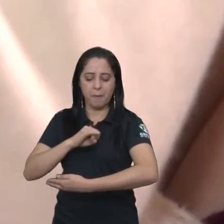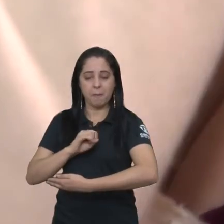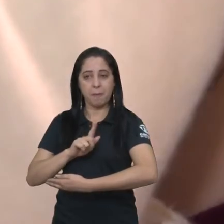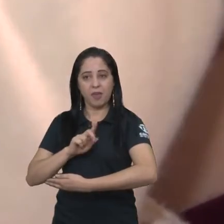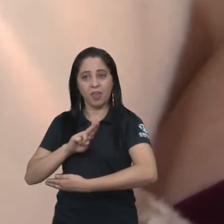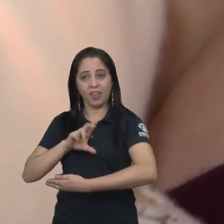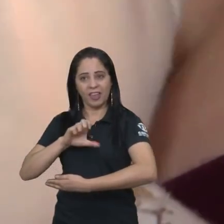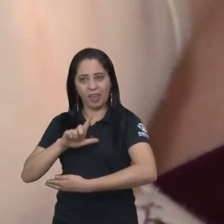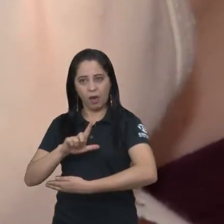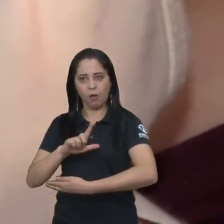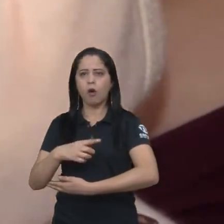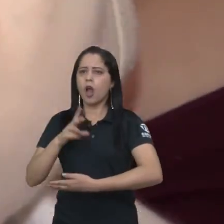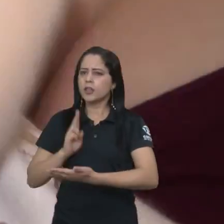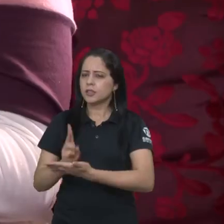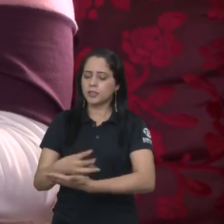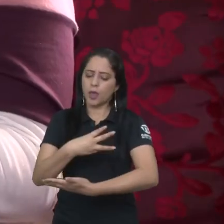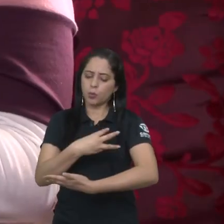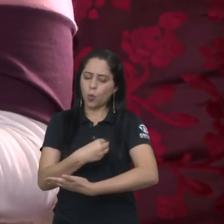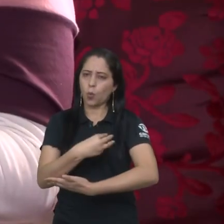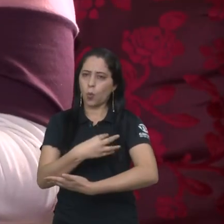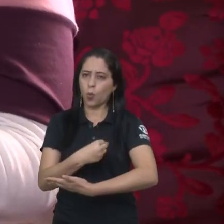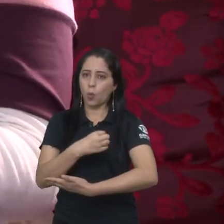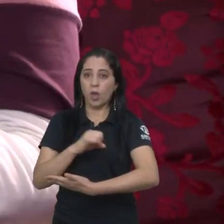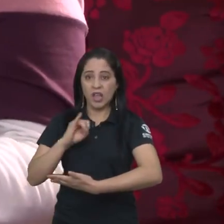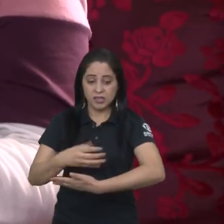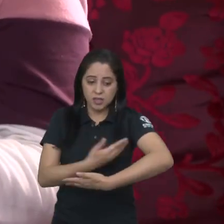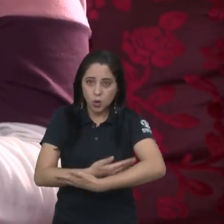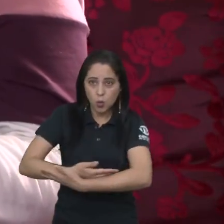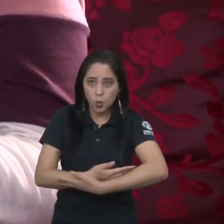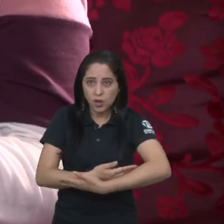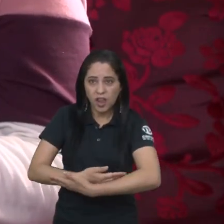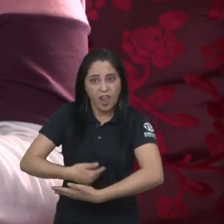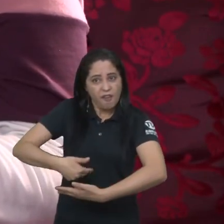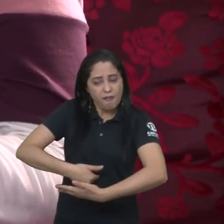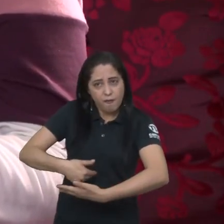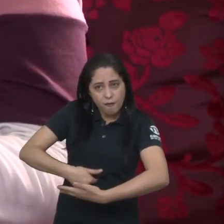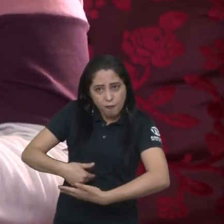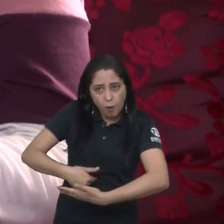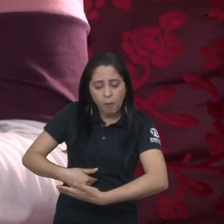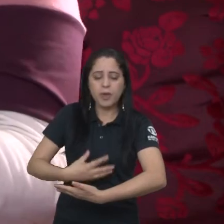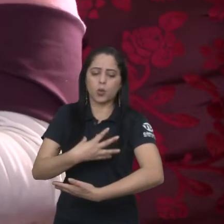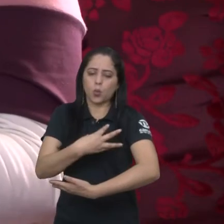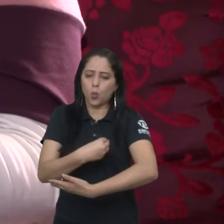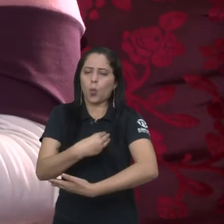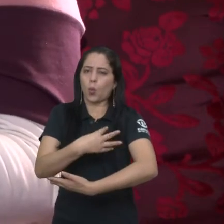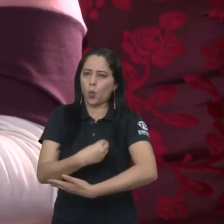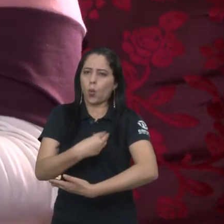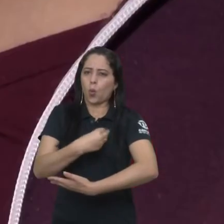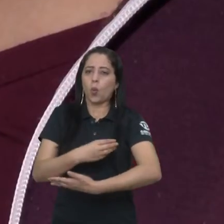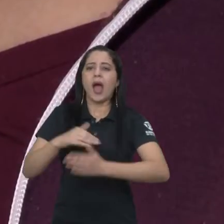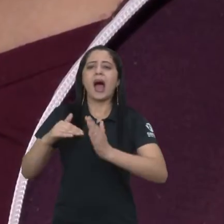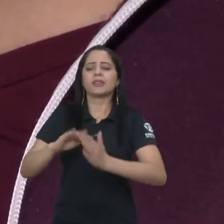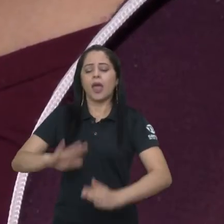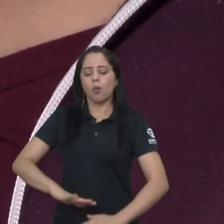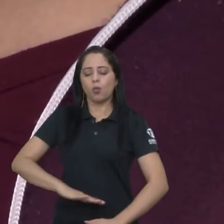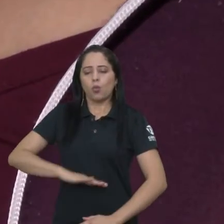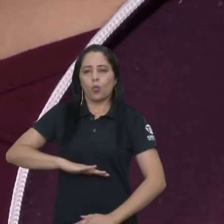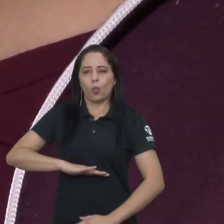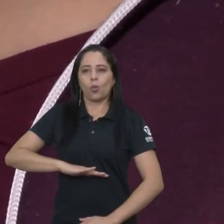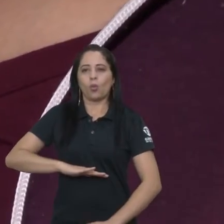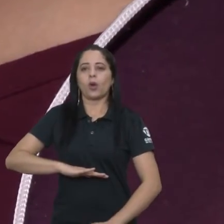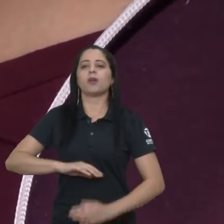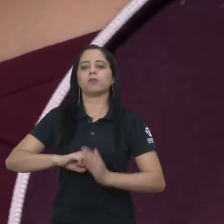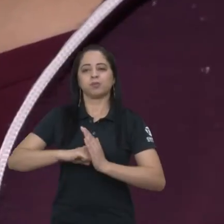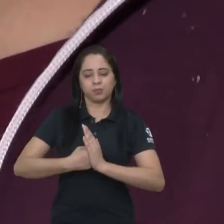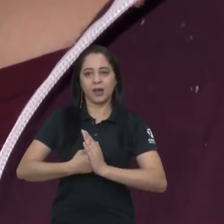o filho em livre demanda, ou seja, sempre que o bebê tiver fome e até ele se sentir satisfeito. De acordo com o